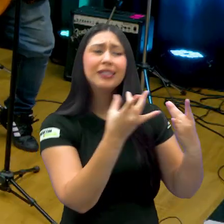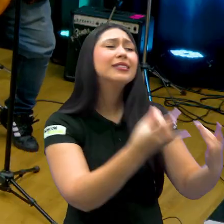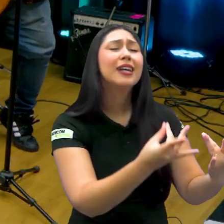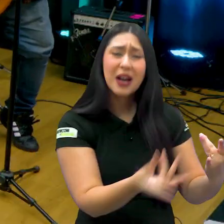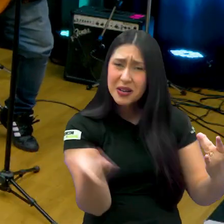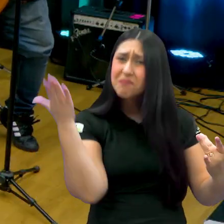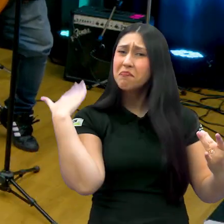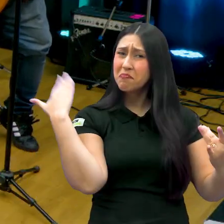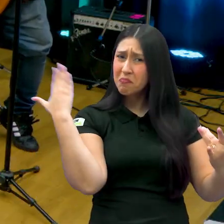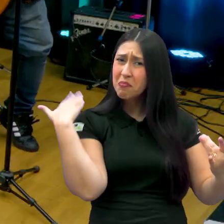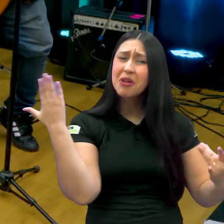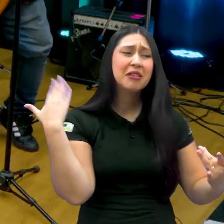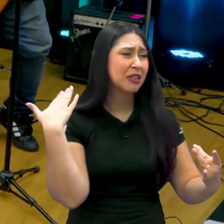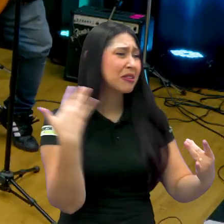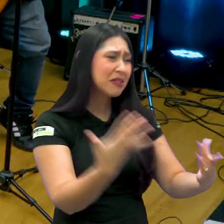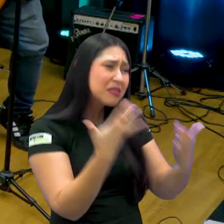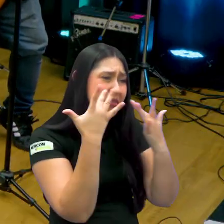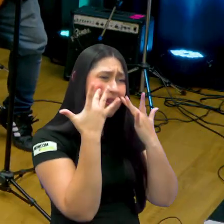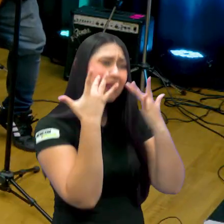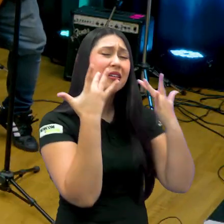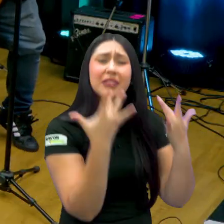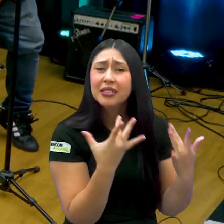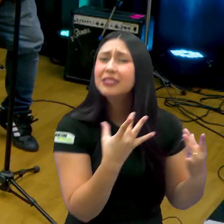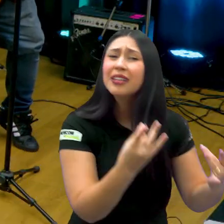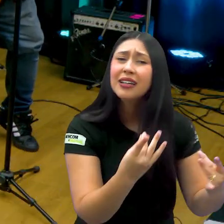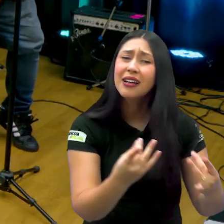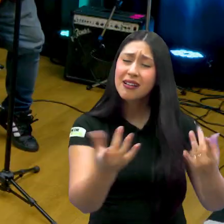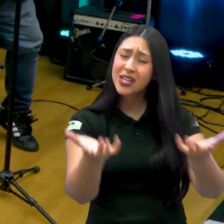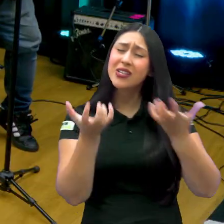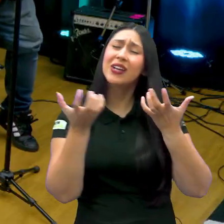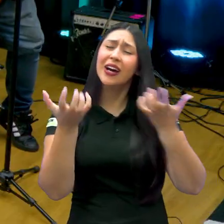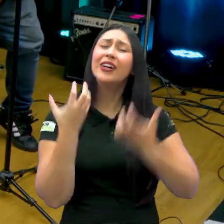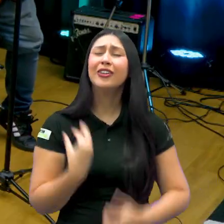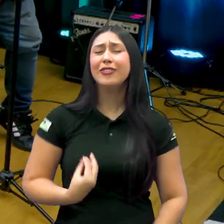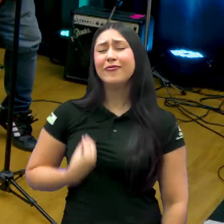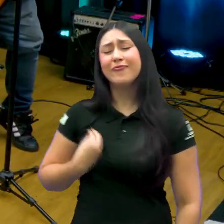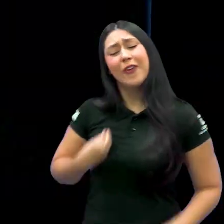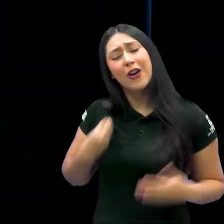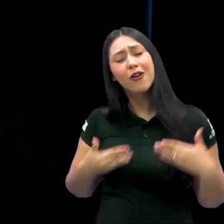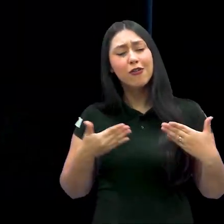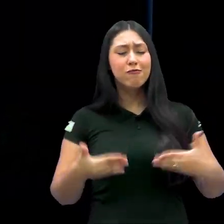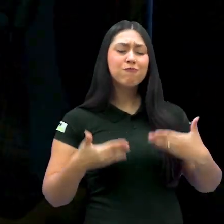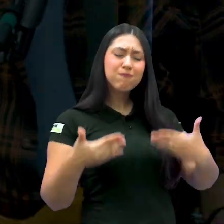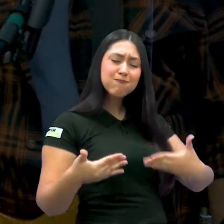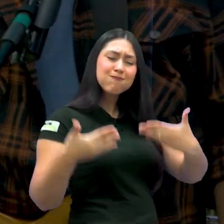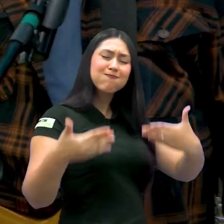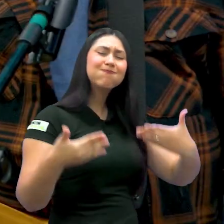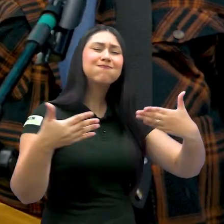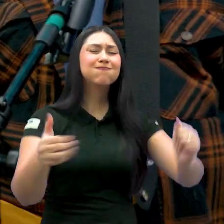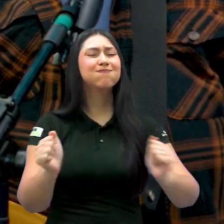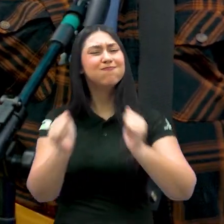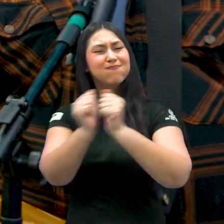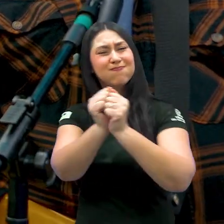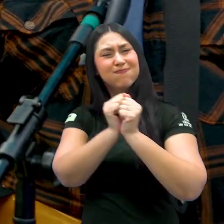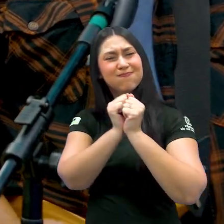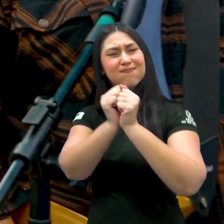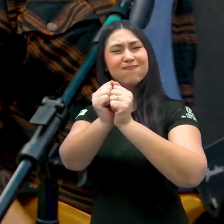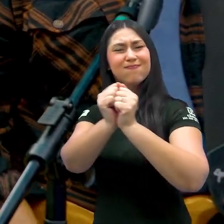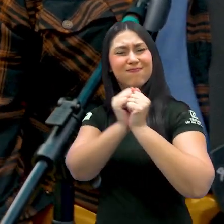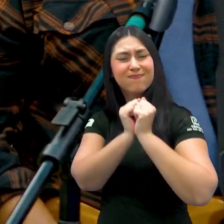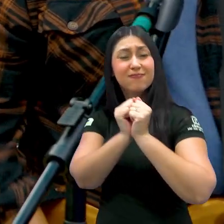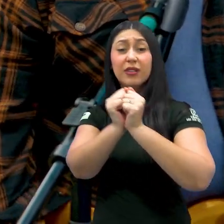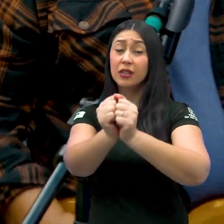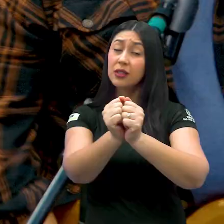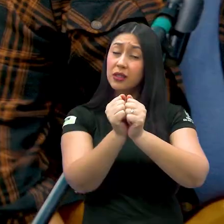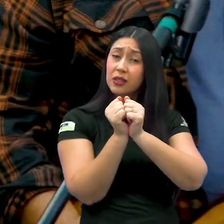gente ouviu naquela noite. Só quero viver a vida assim, com